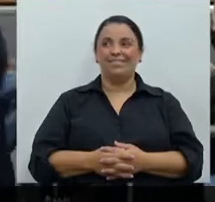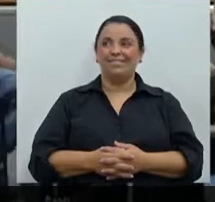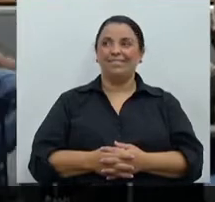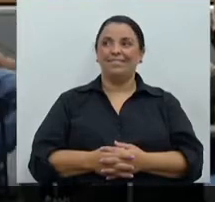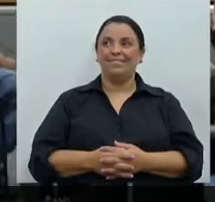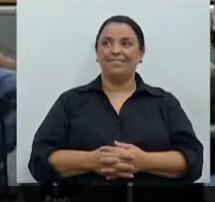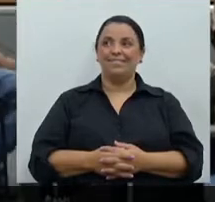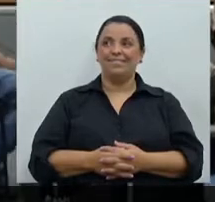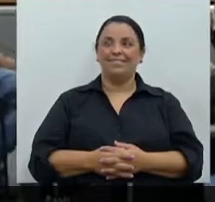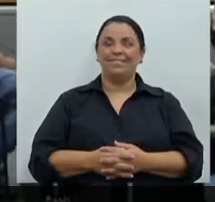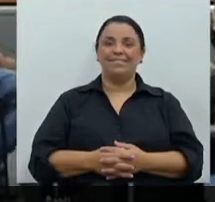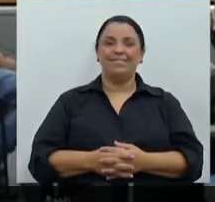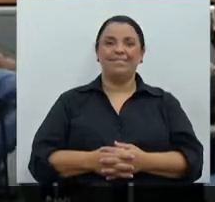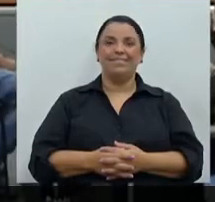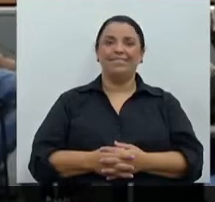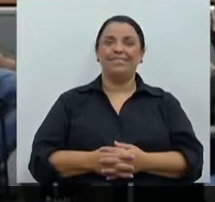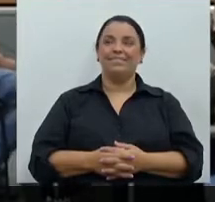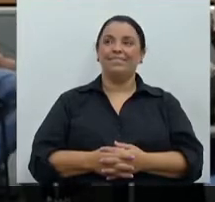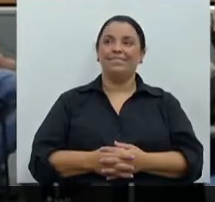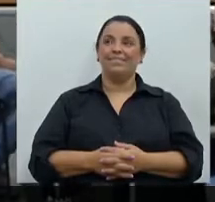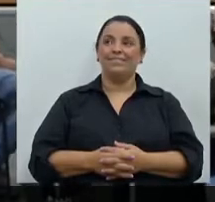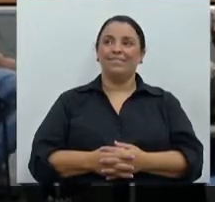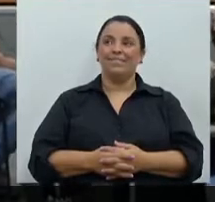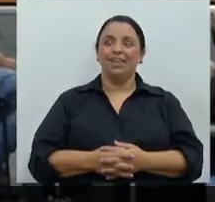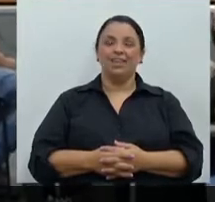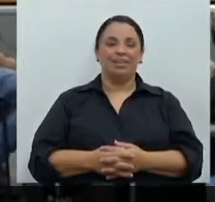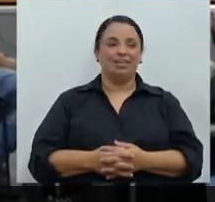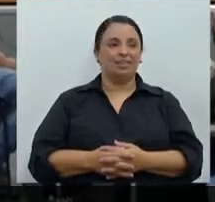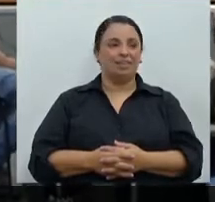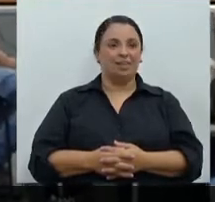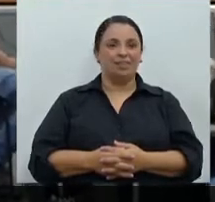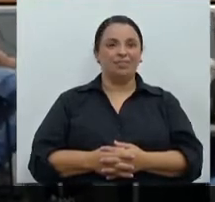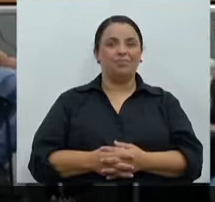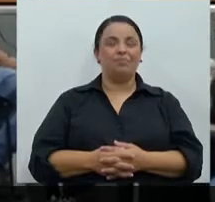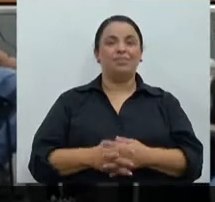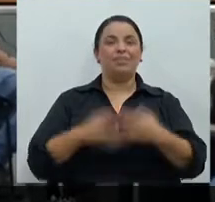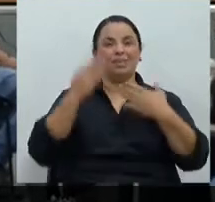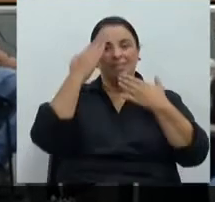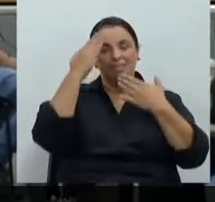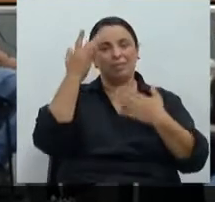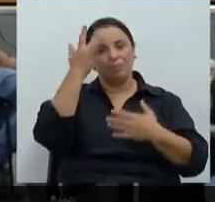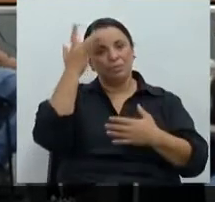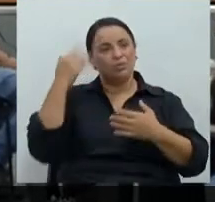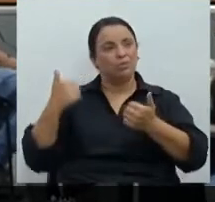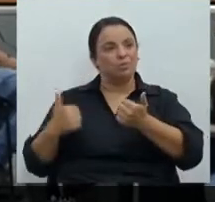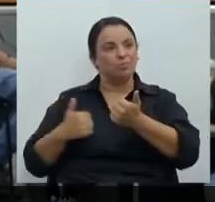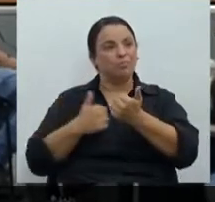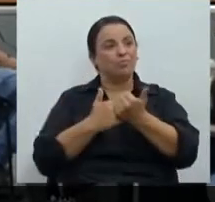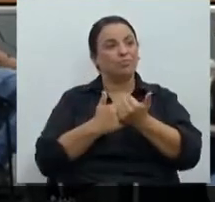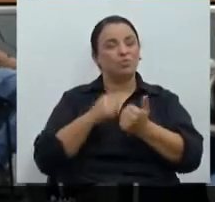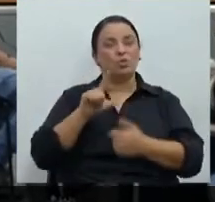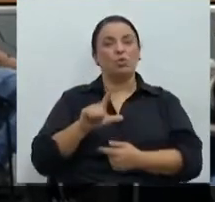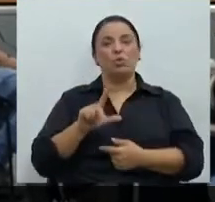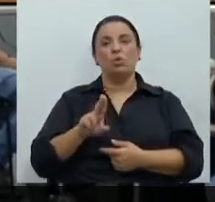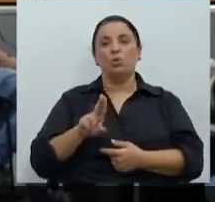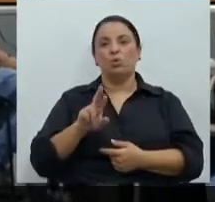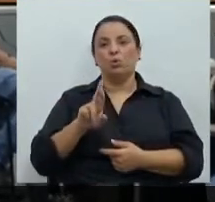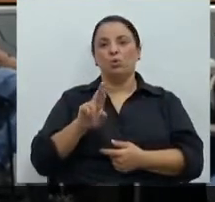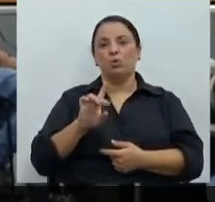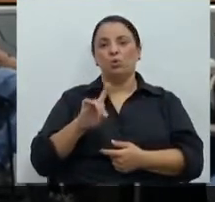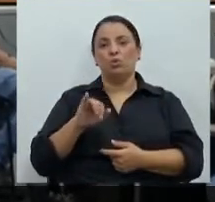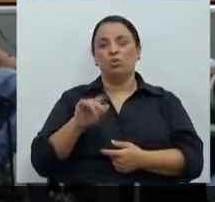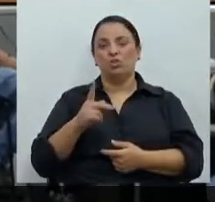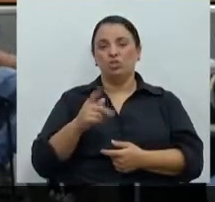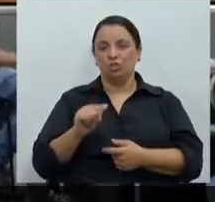Agradecendo também a Lurdinha, né, que é da nossa assessoria, coordena a nossa área de educação, doutora Thaís Cristiane, aqui